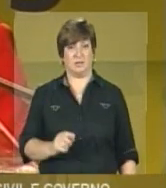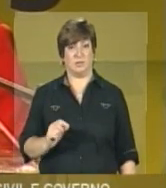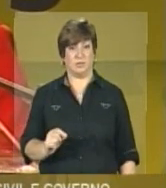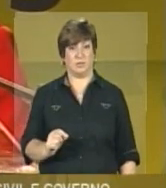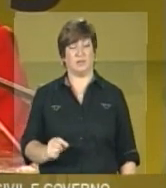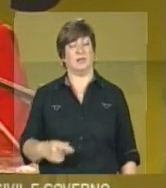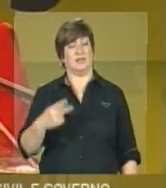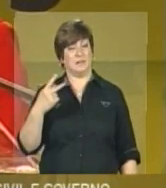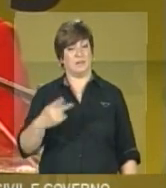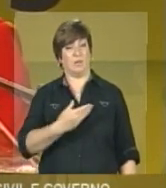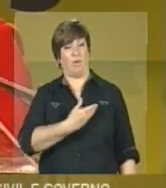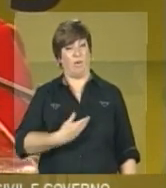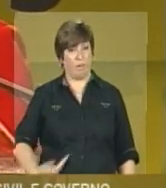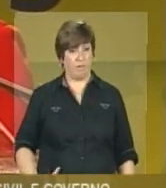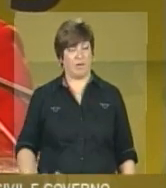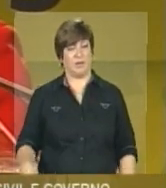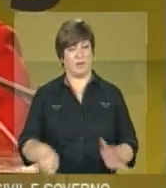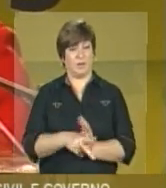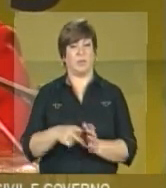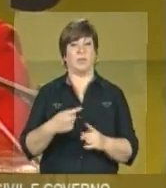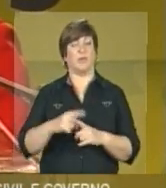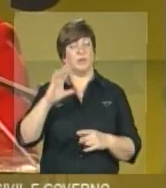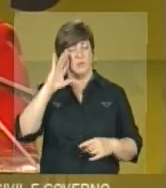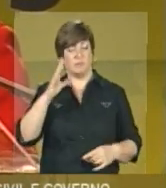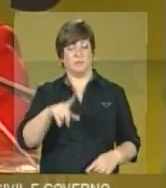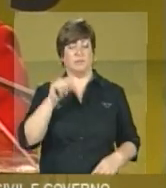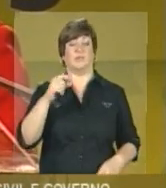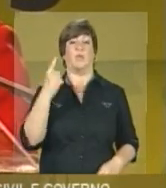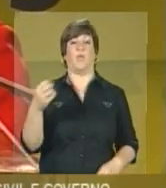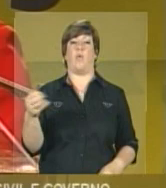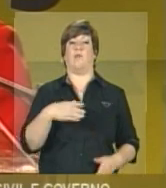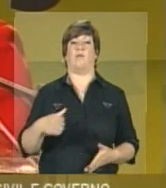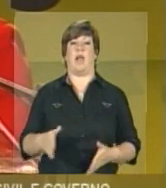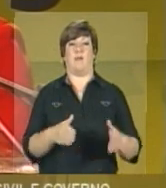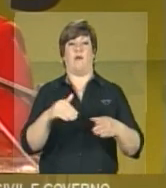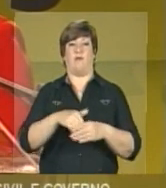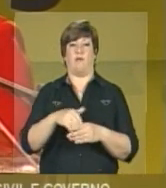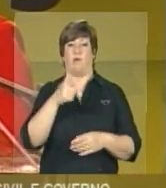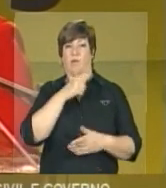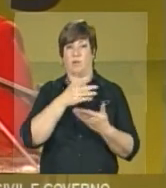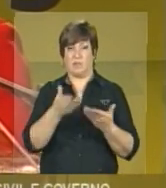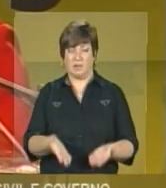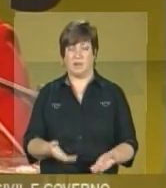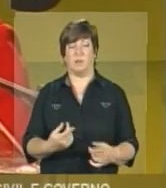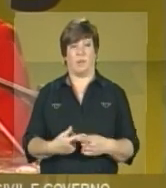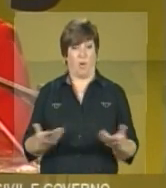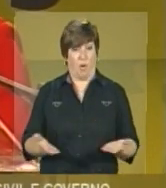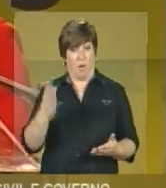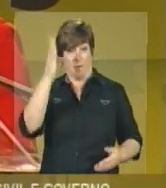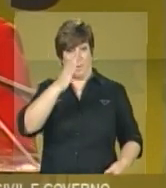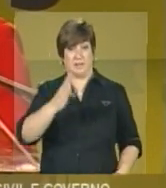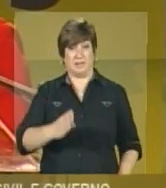seu governo, que souber optar por um novo caminho. O Brasil